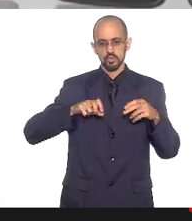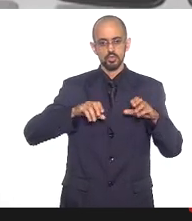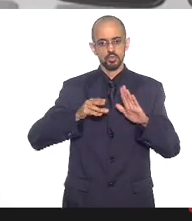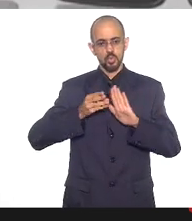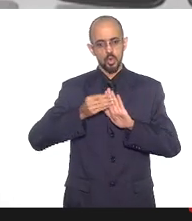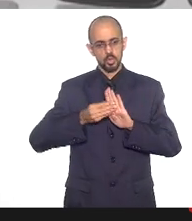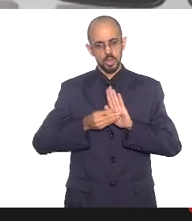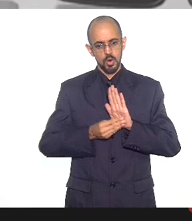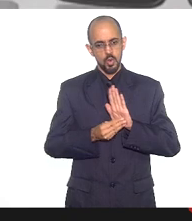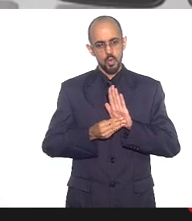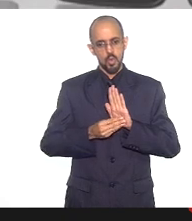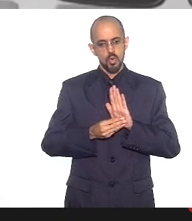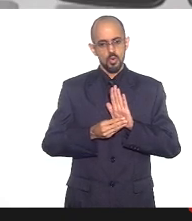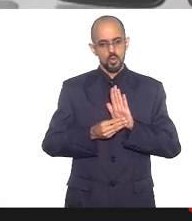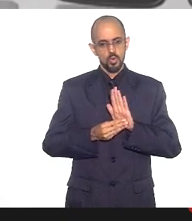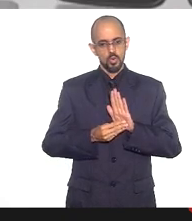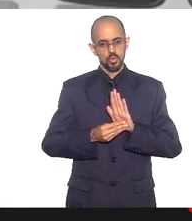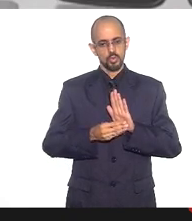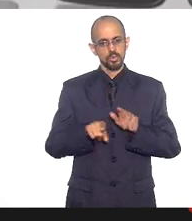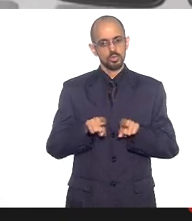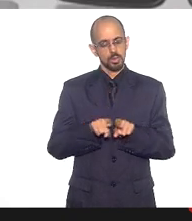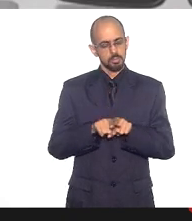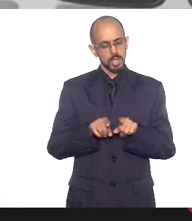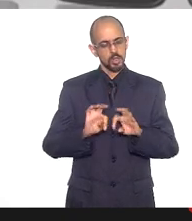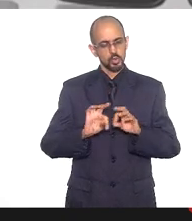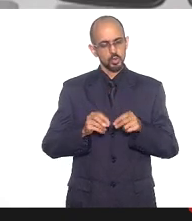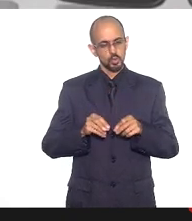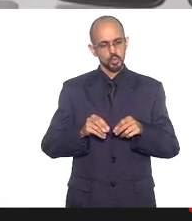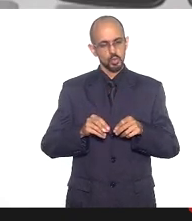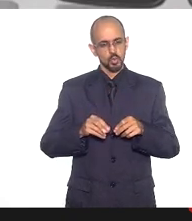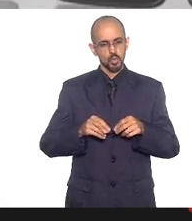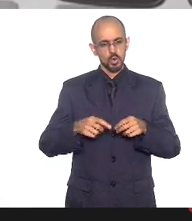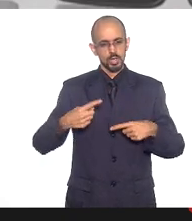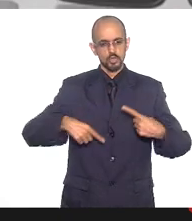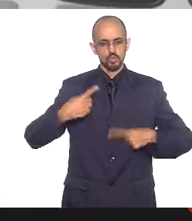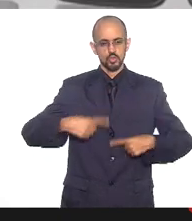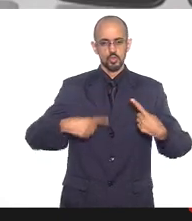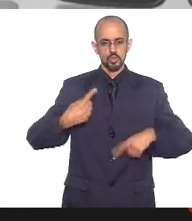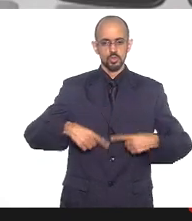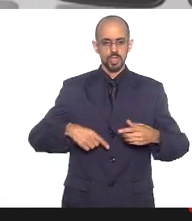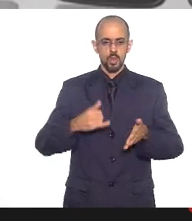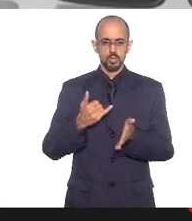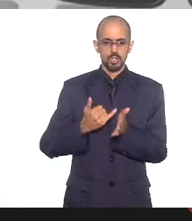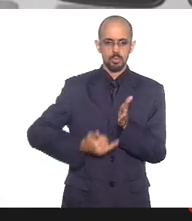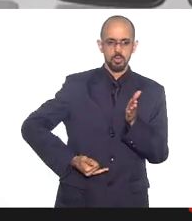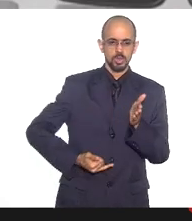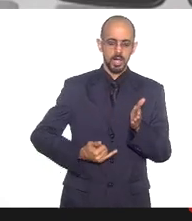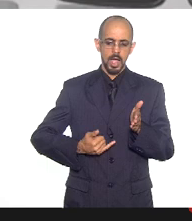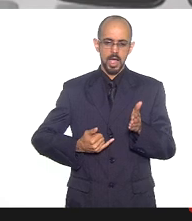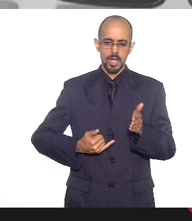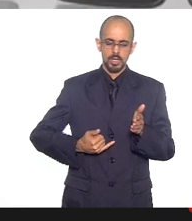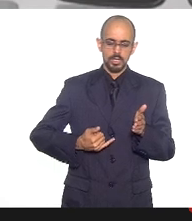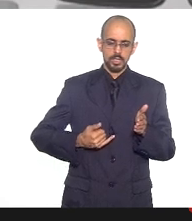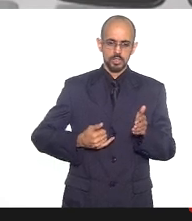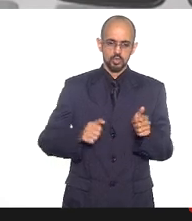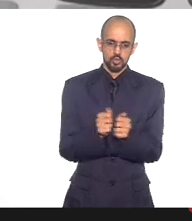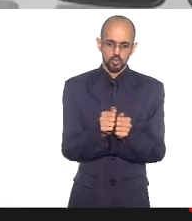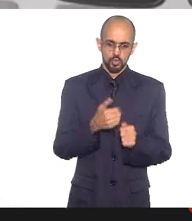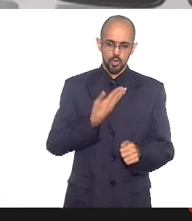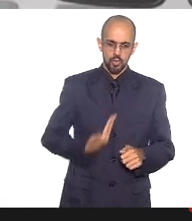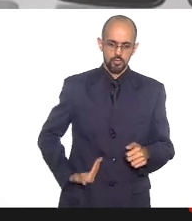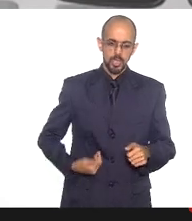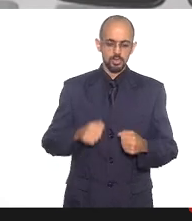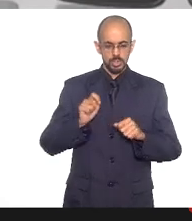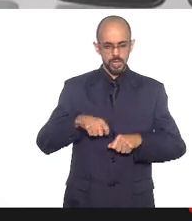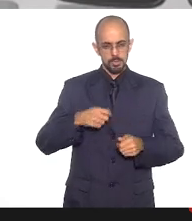todo o contencioso tributário e relativo a participações governamentais, que pode também ser